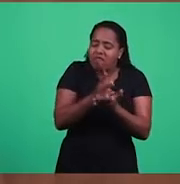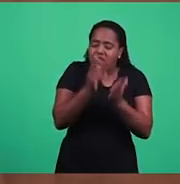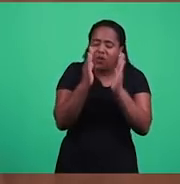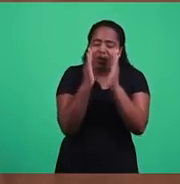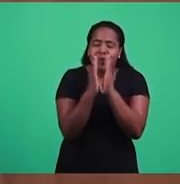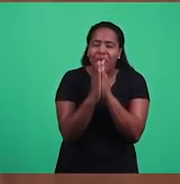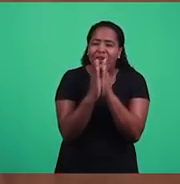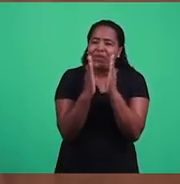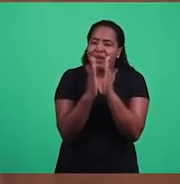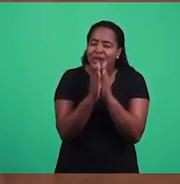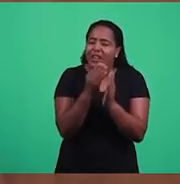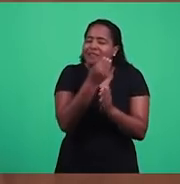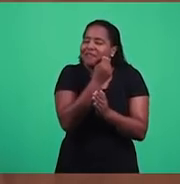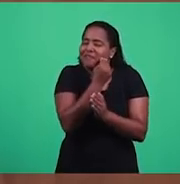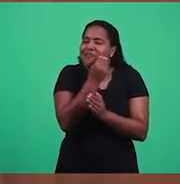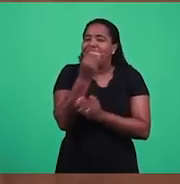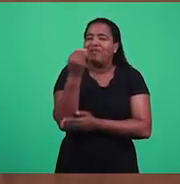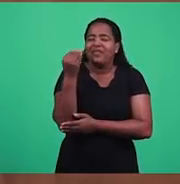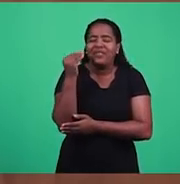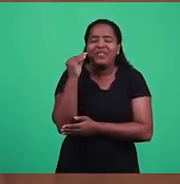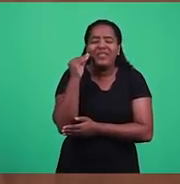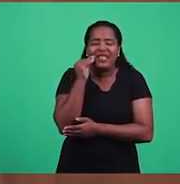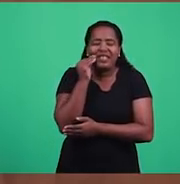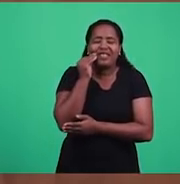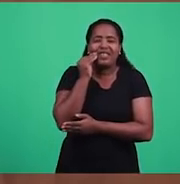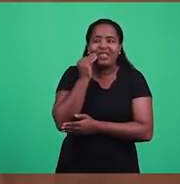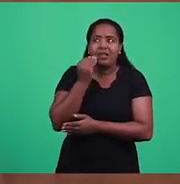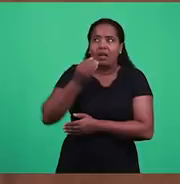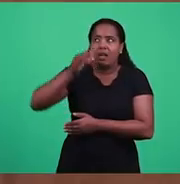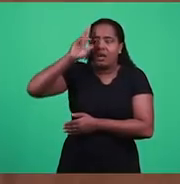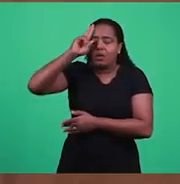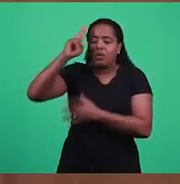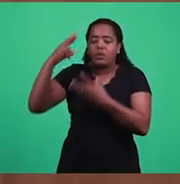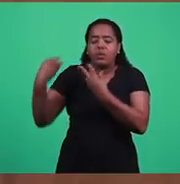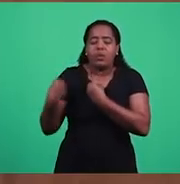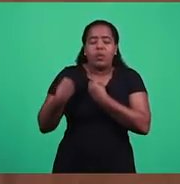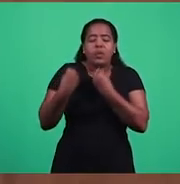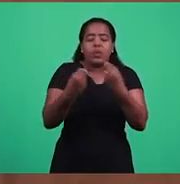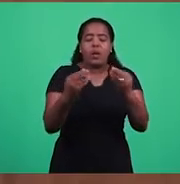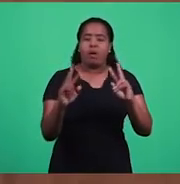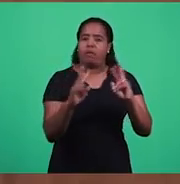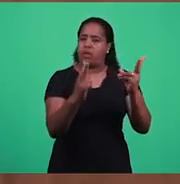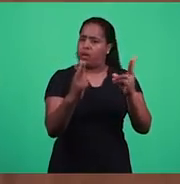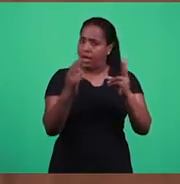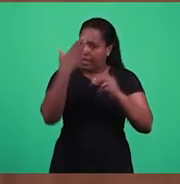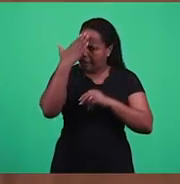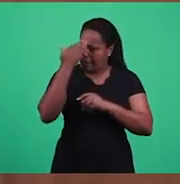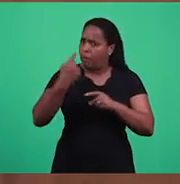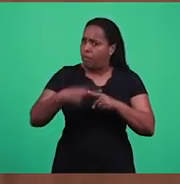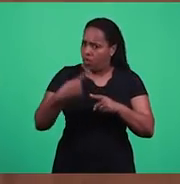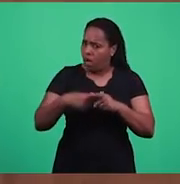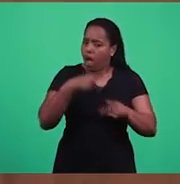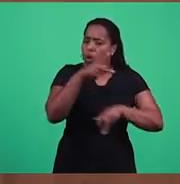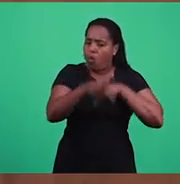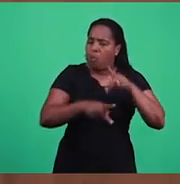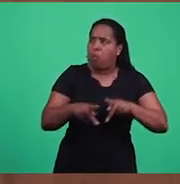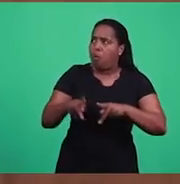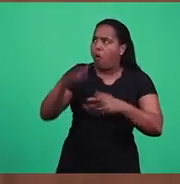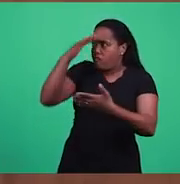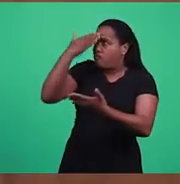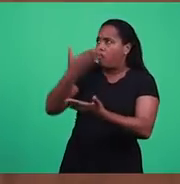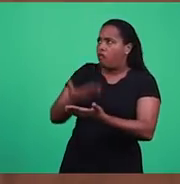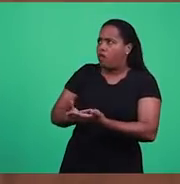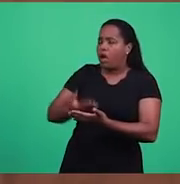em busca, em jejum, e o Senhor ia conceder a vitória. Eles confiavam no Senhor, porque sempre vai ter o quê?